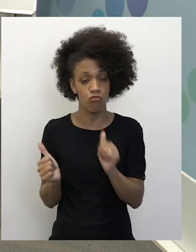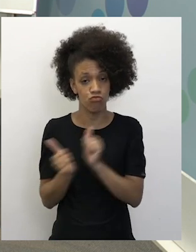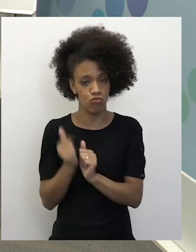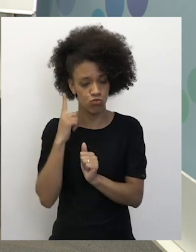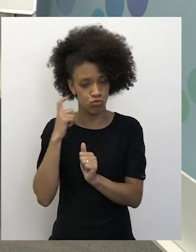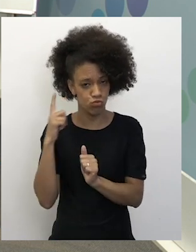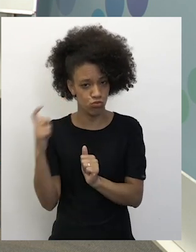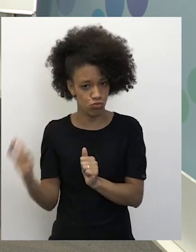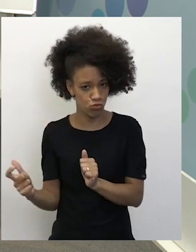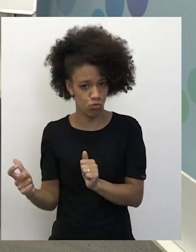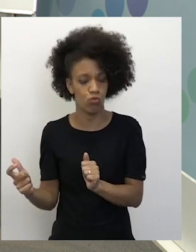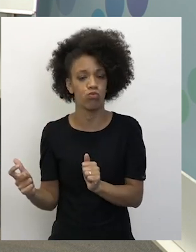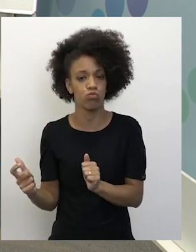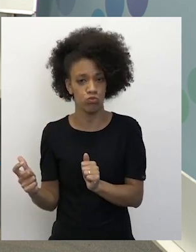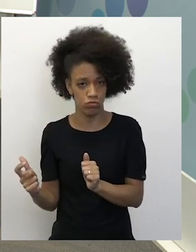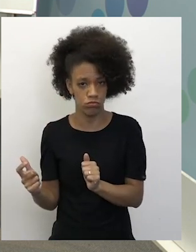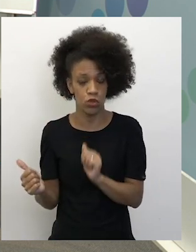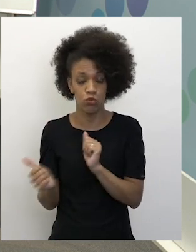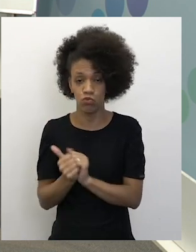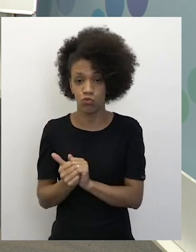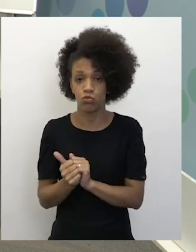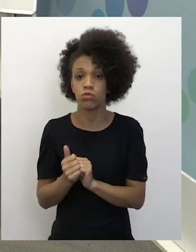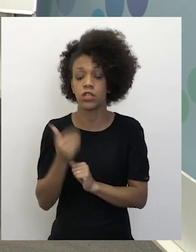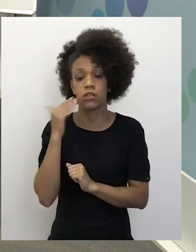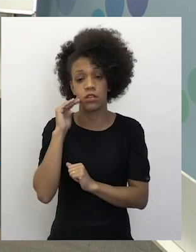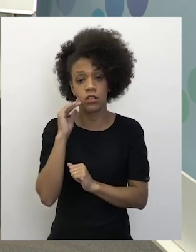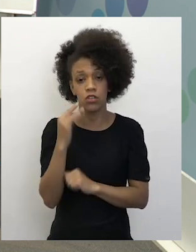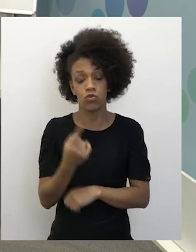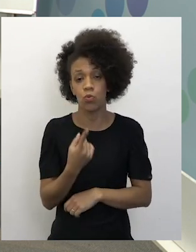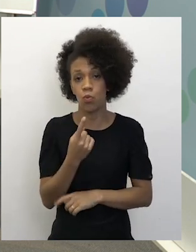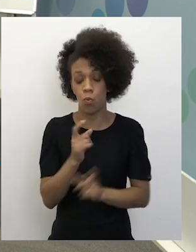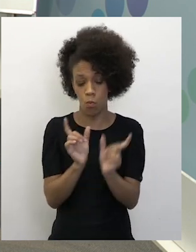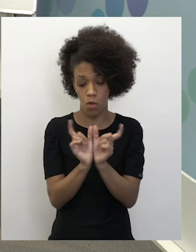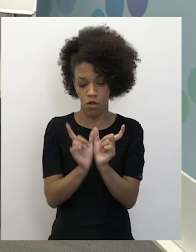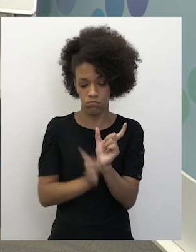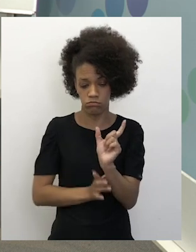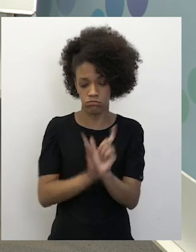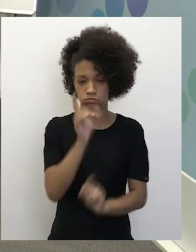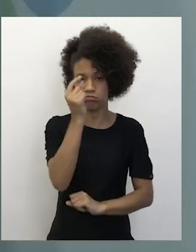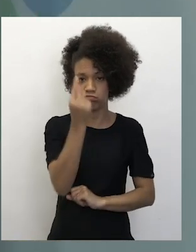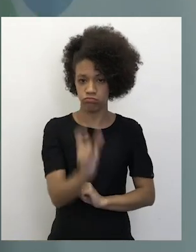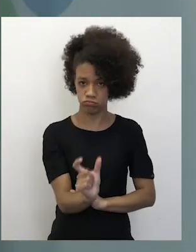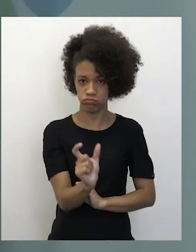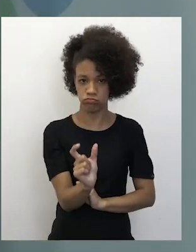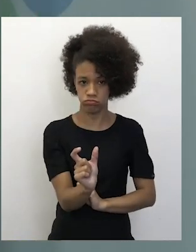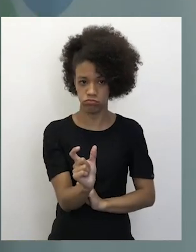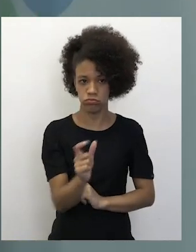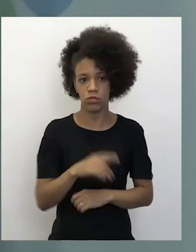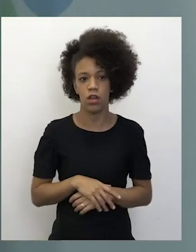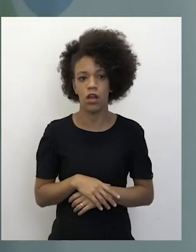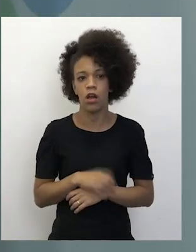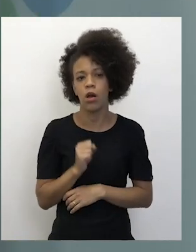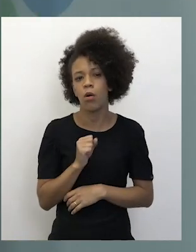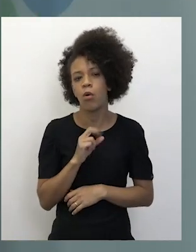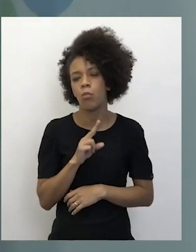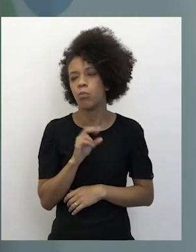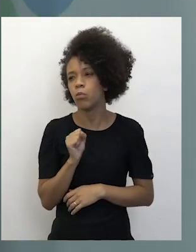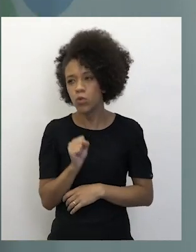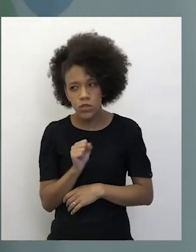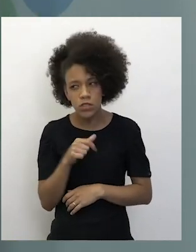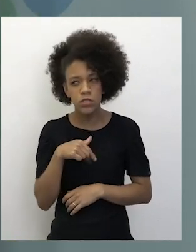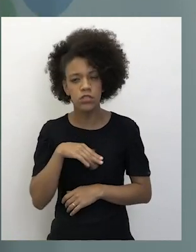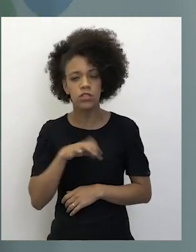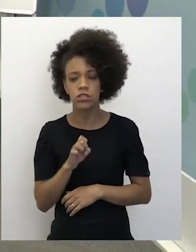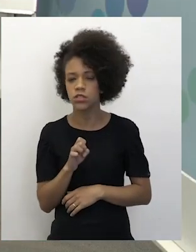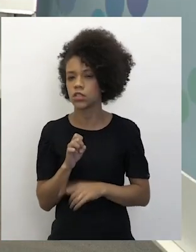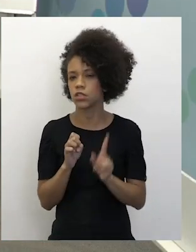junto Oi escuta junto você entende como uma única sílaba então ele é só busque você não fala assim para aí